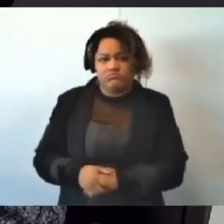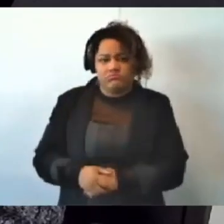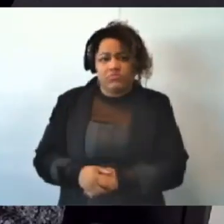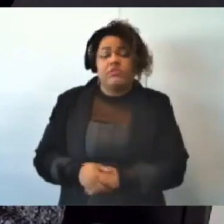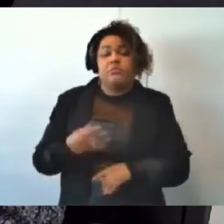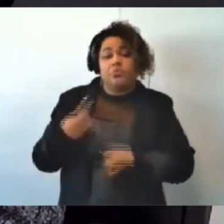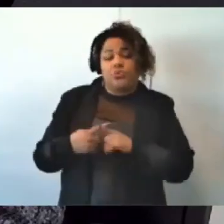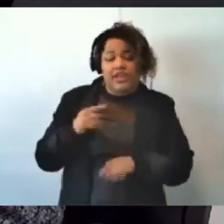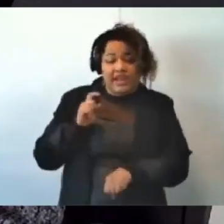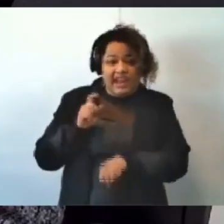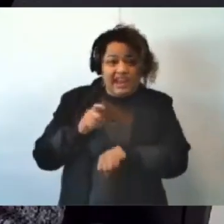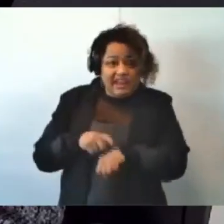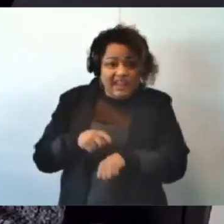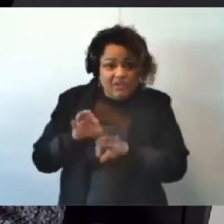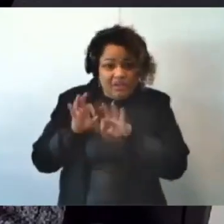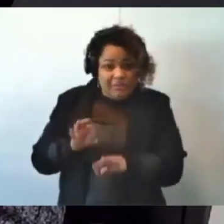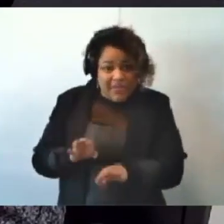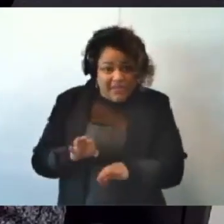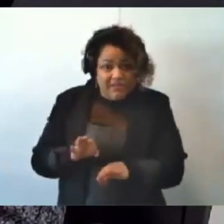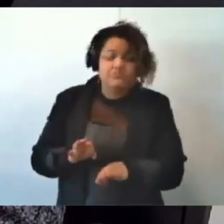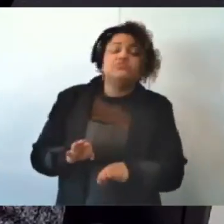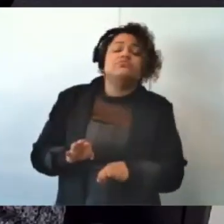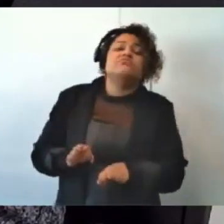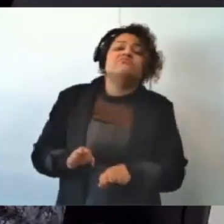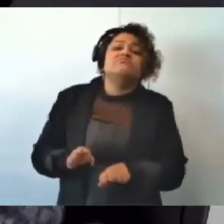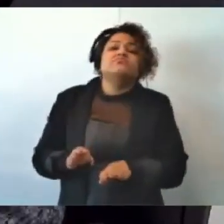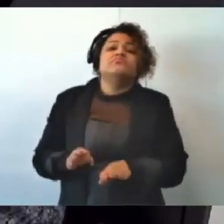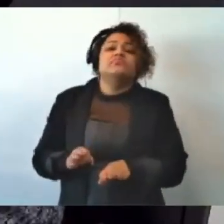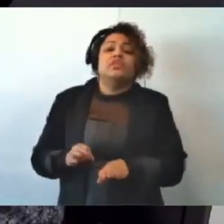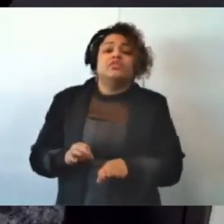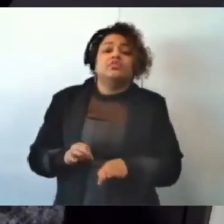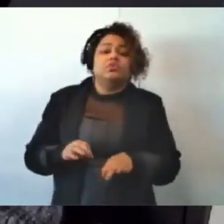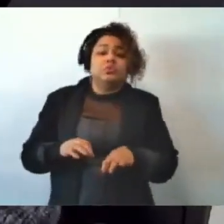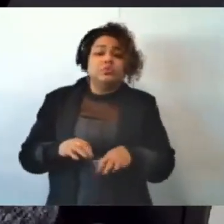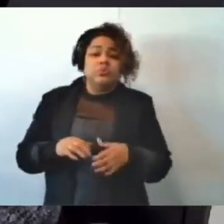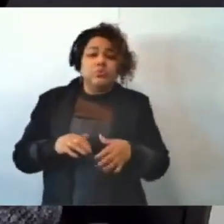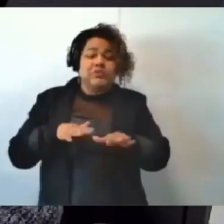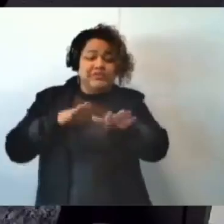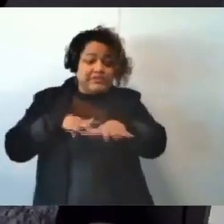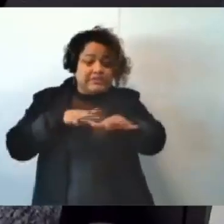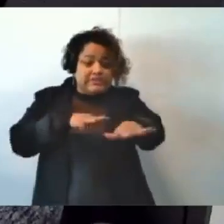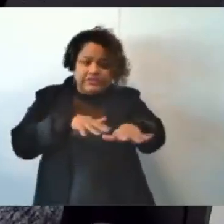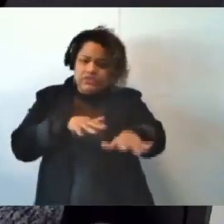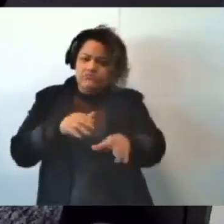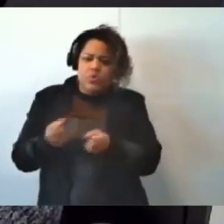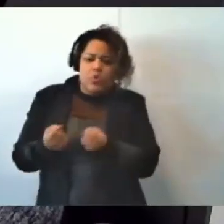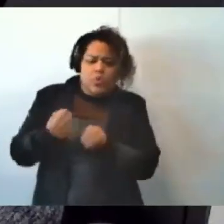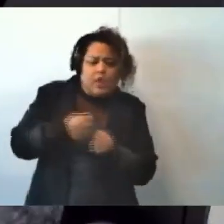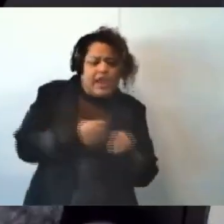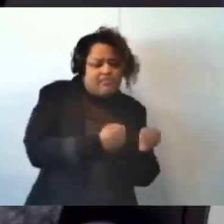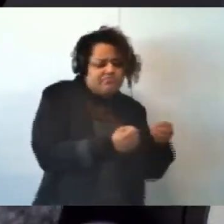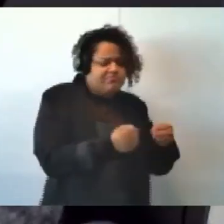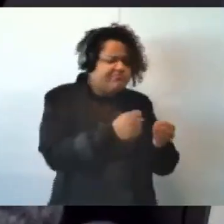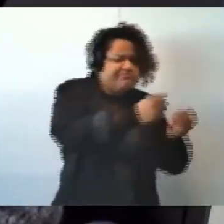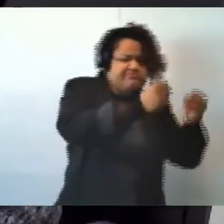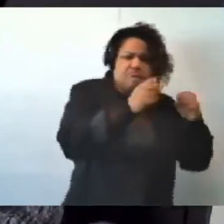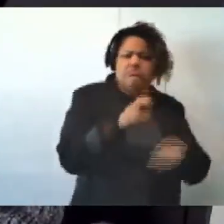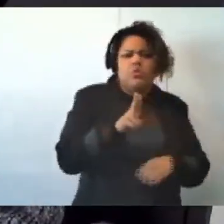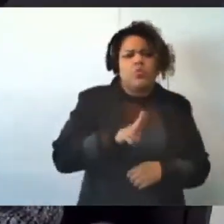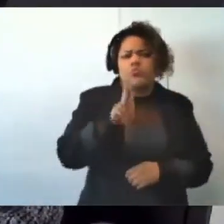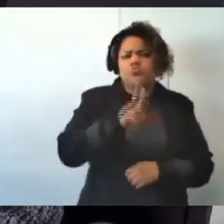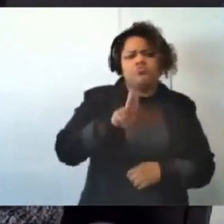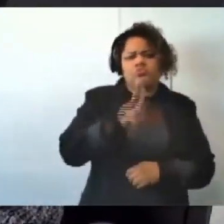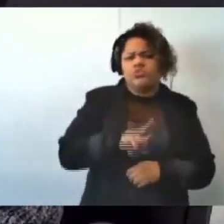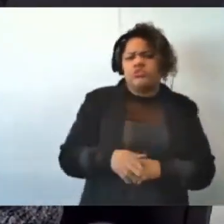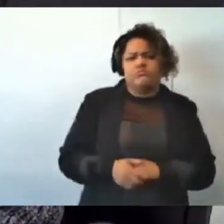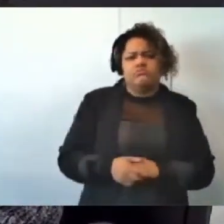do trânsito pegado, muito carro, muito ônibus, os carros simplesmente saíam furando e entrando onde não devia, onde não